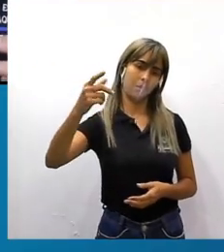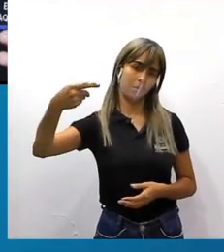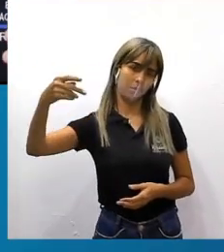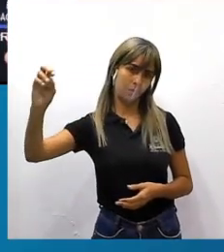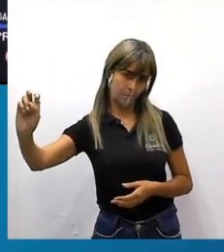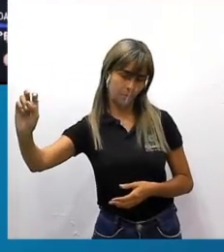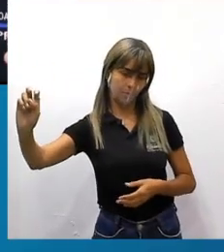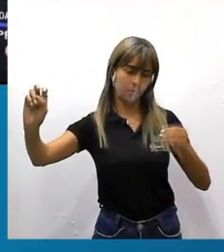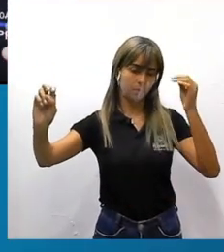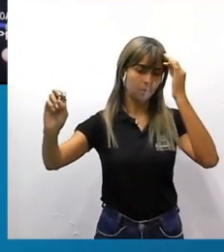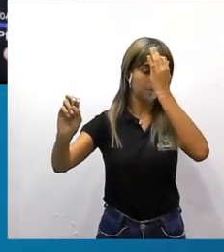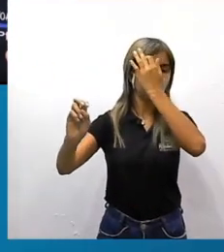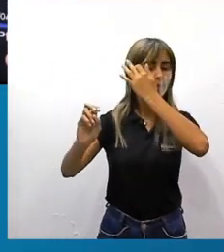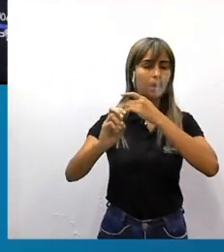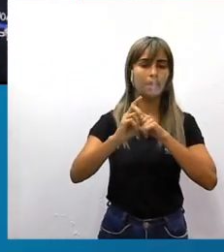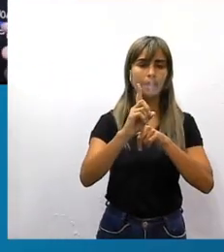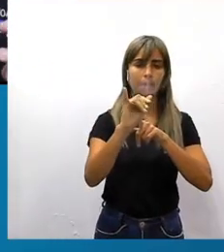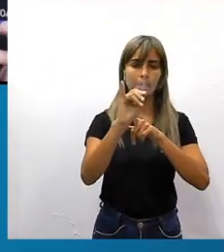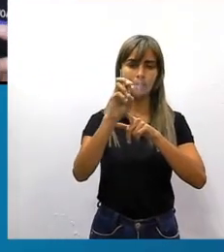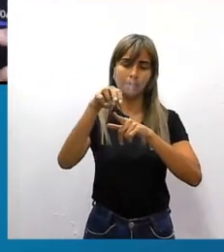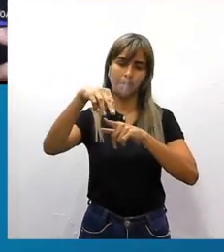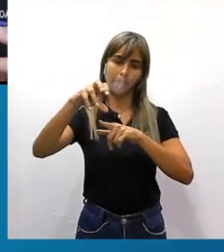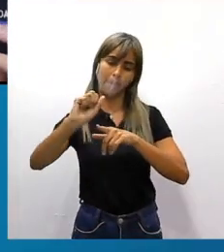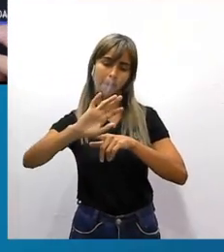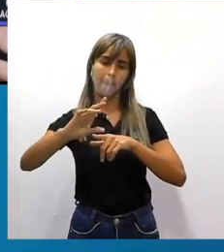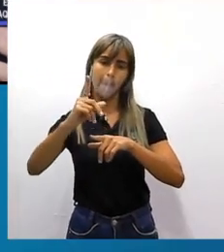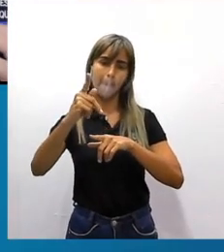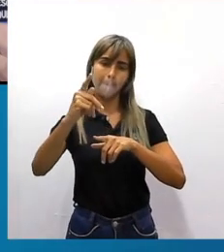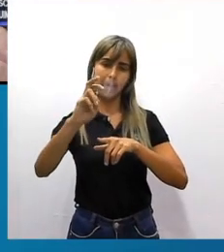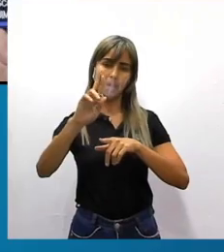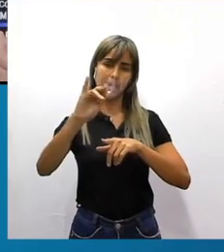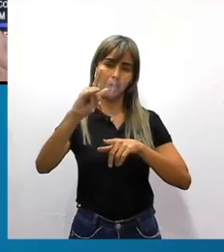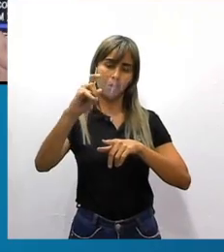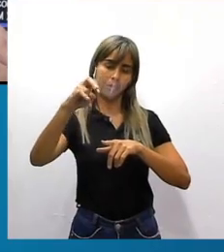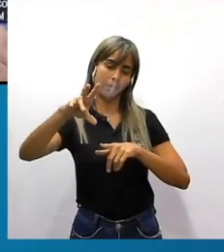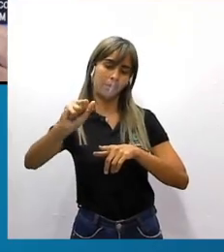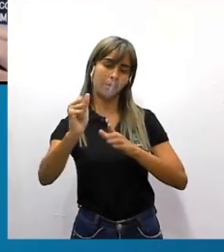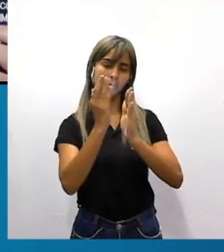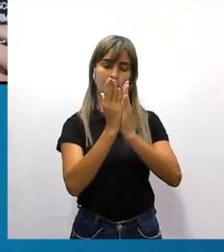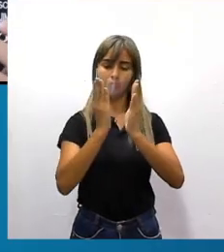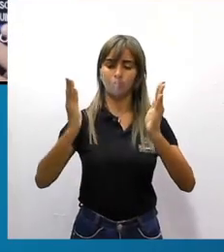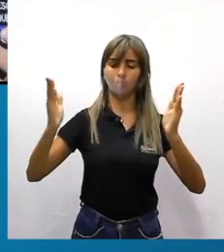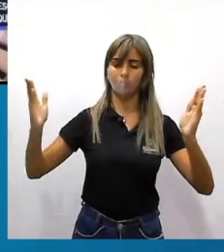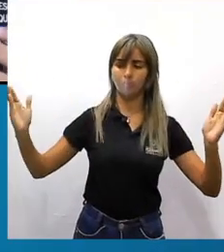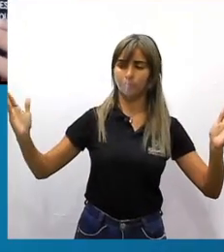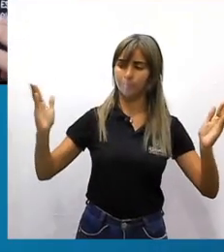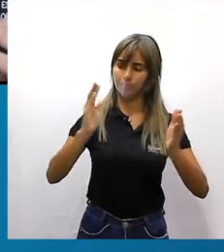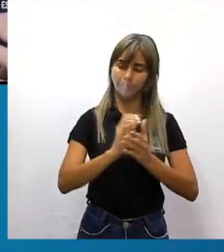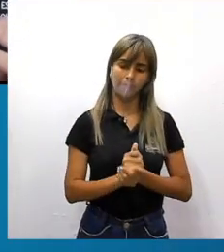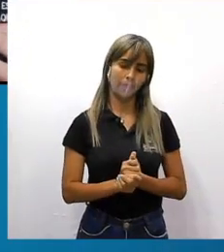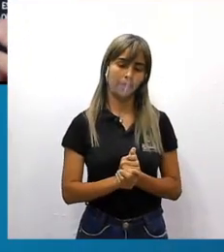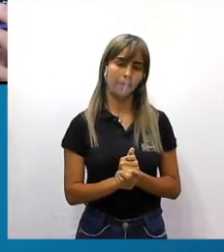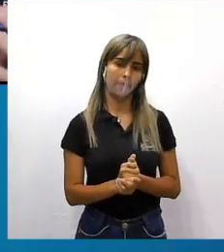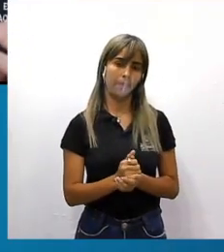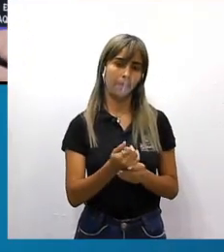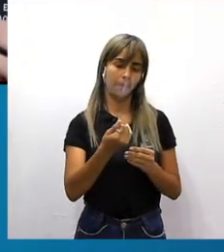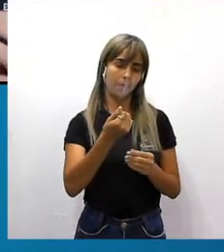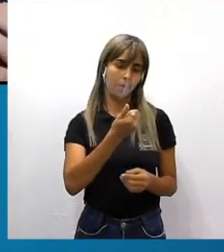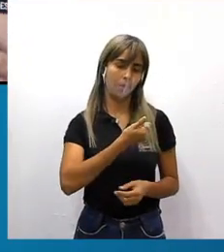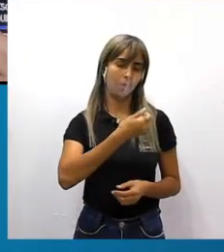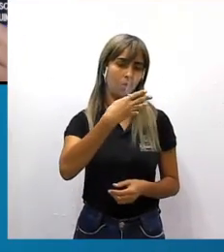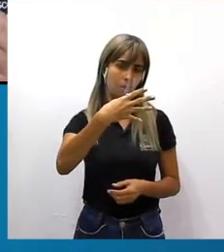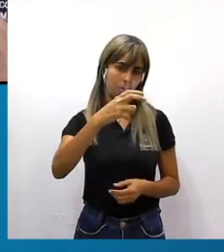1,45454545, que nesse caso é uma dízima periódica, onde tem a casas decimais infinitas, só que tem um período, a parte que se repete,